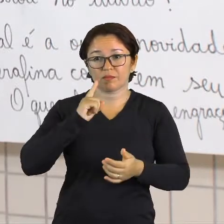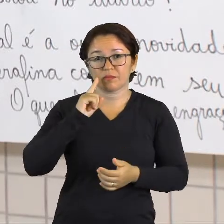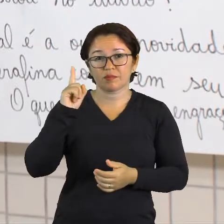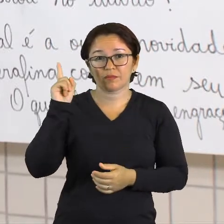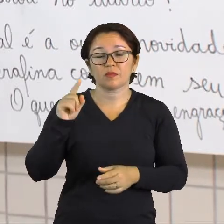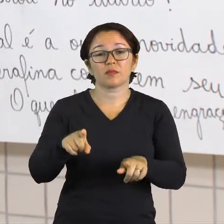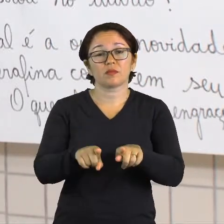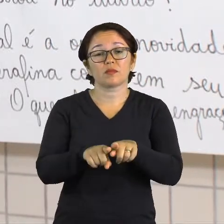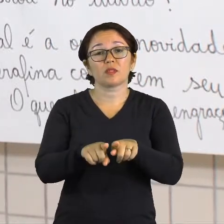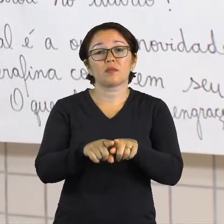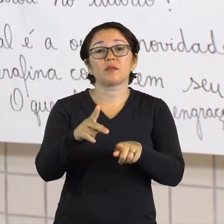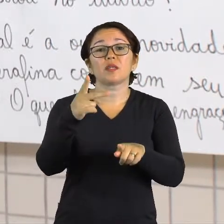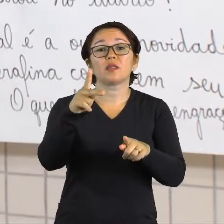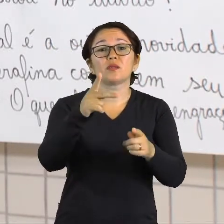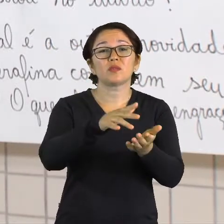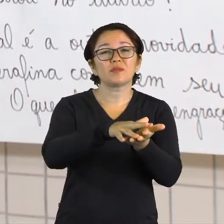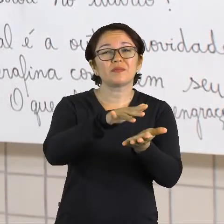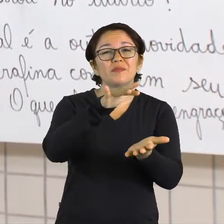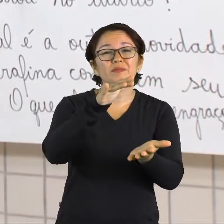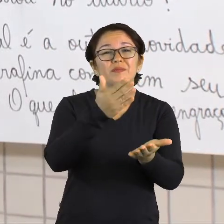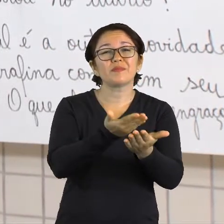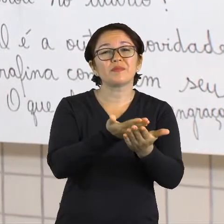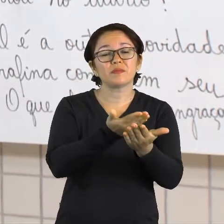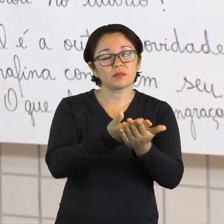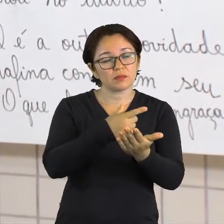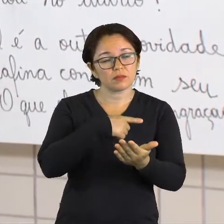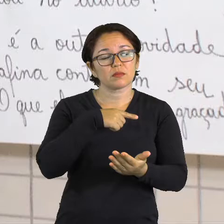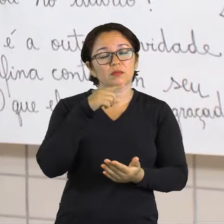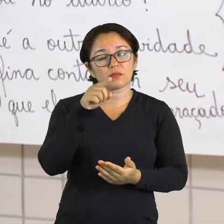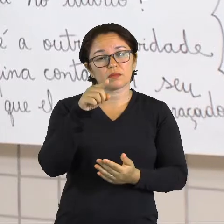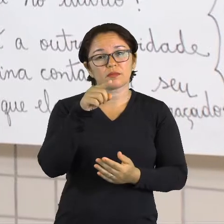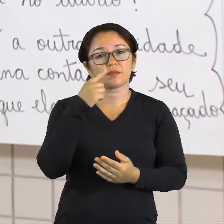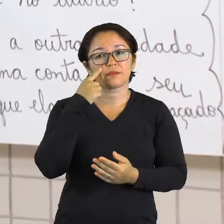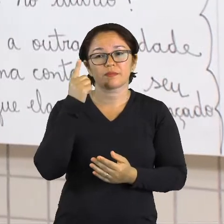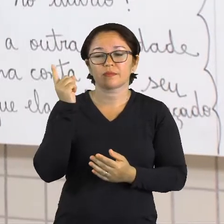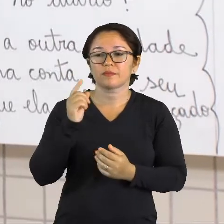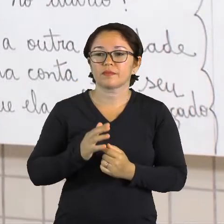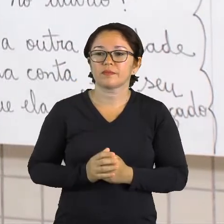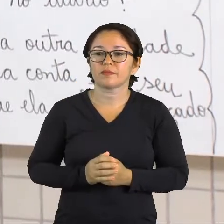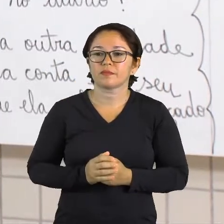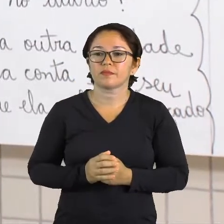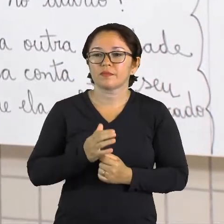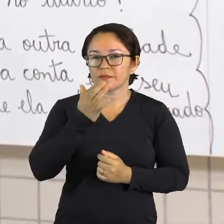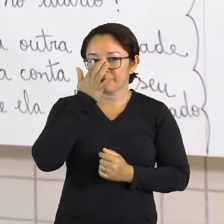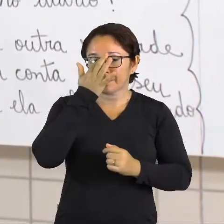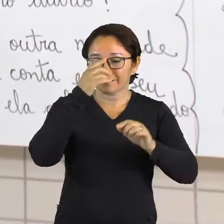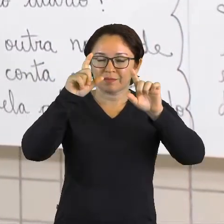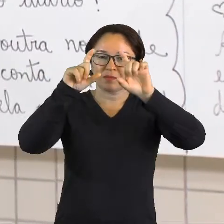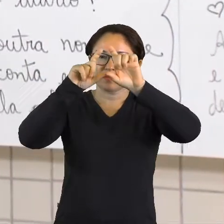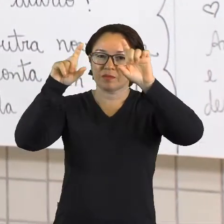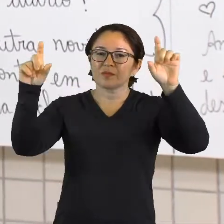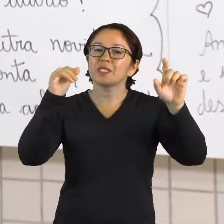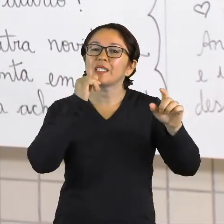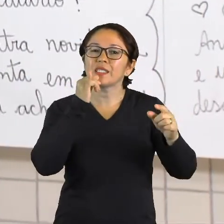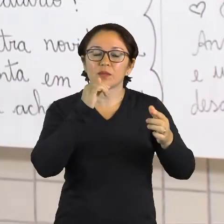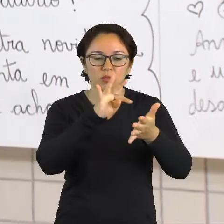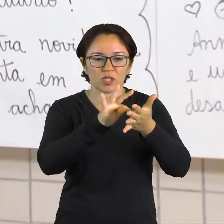bloco de estudo de vocês. Então, olha aqui. O que os dois textos têm em